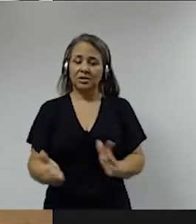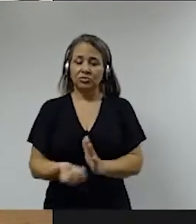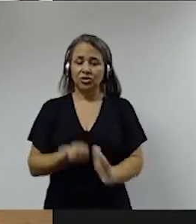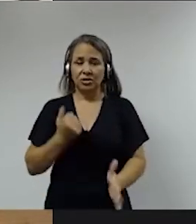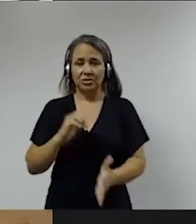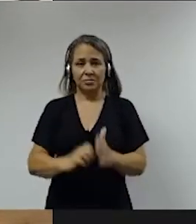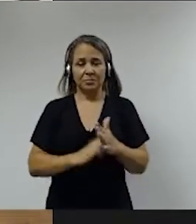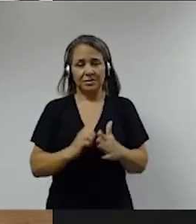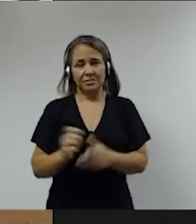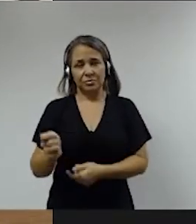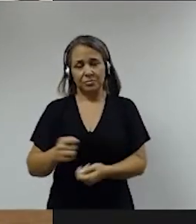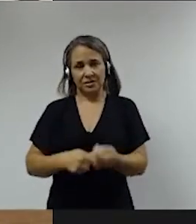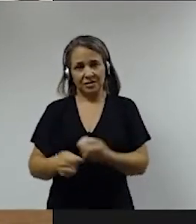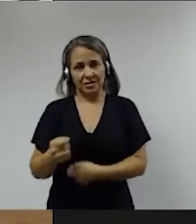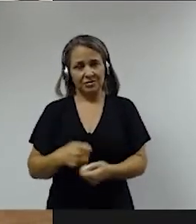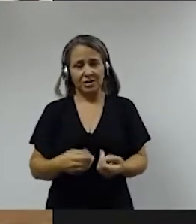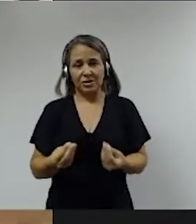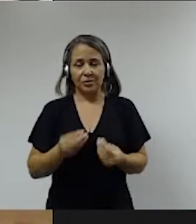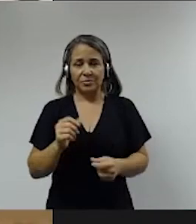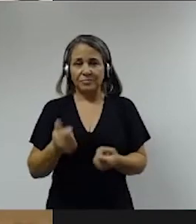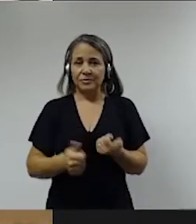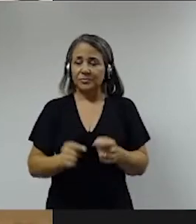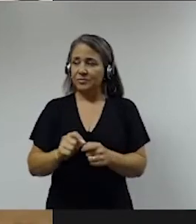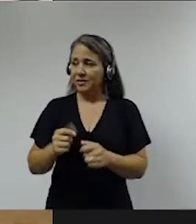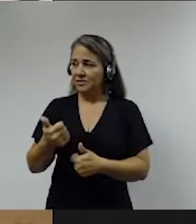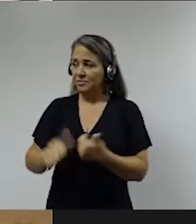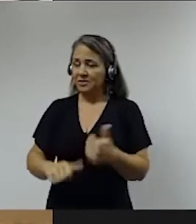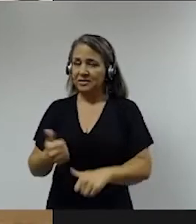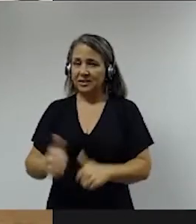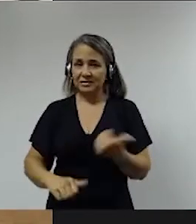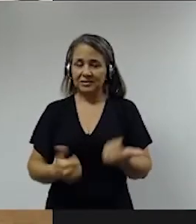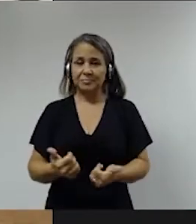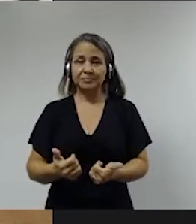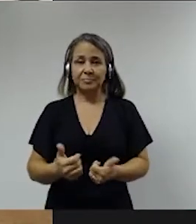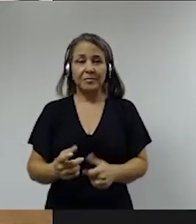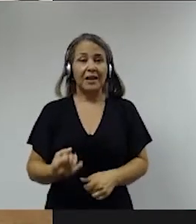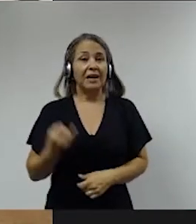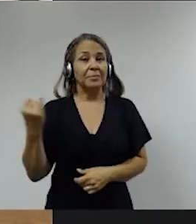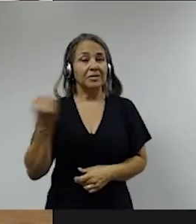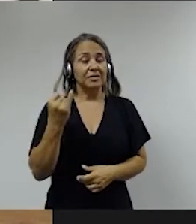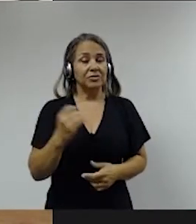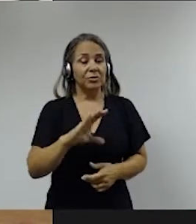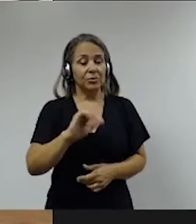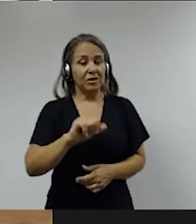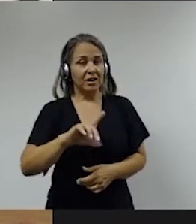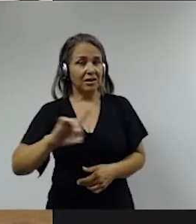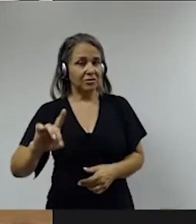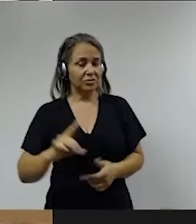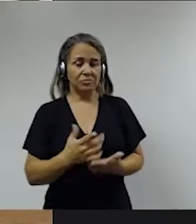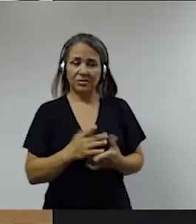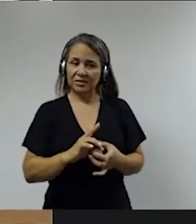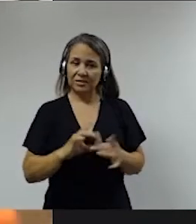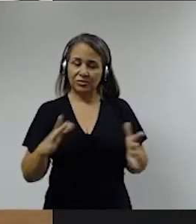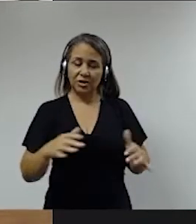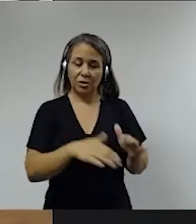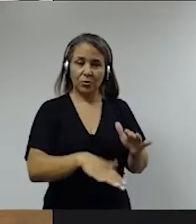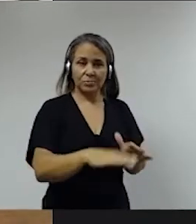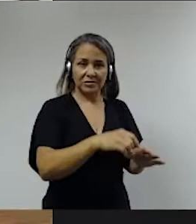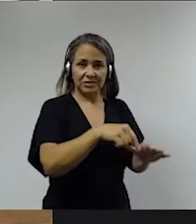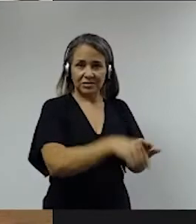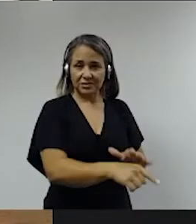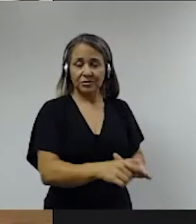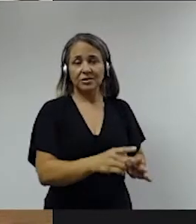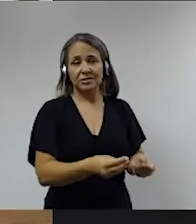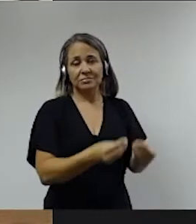falência. Então, é assim que se faz uma análise da teoria da feira em firme. É importante notar que o CAD não vai permitir concentrações que